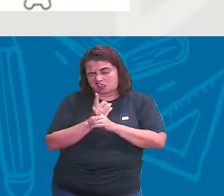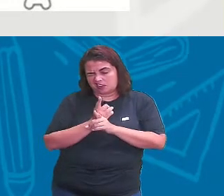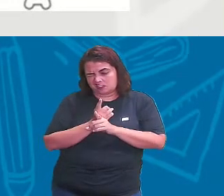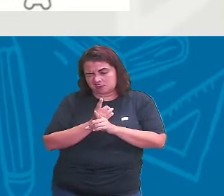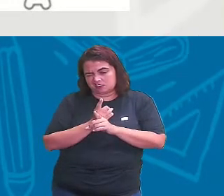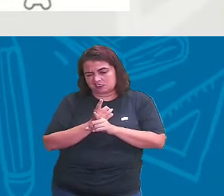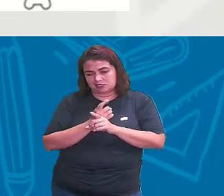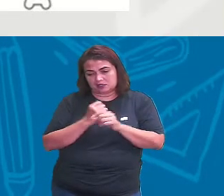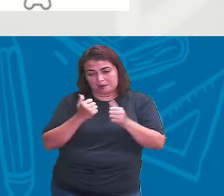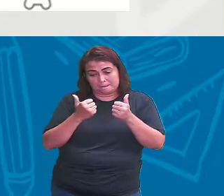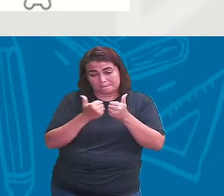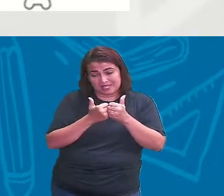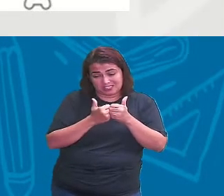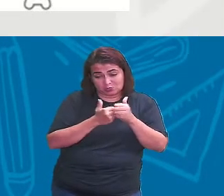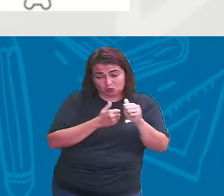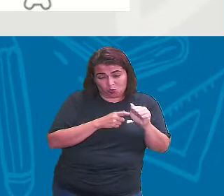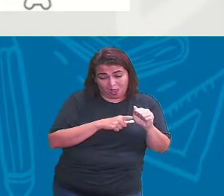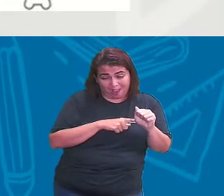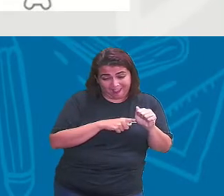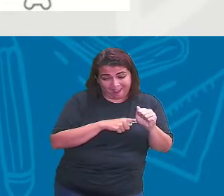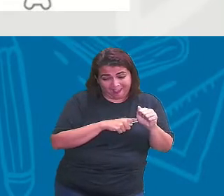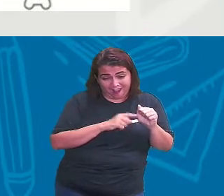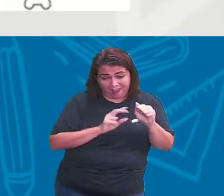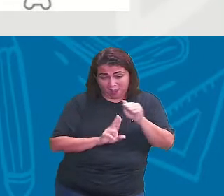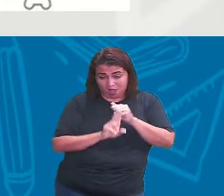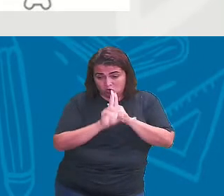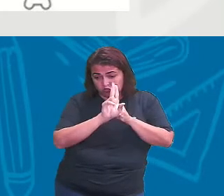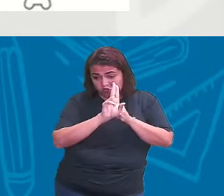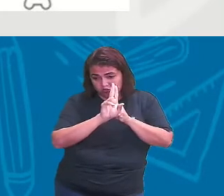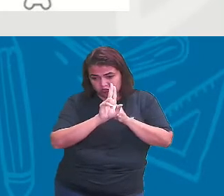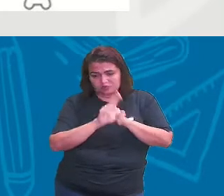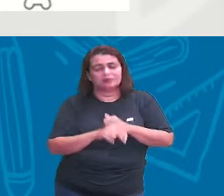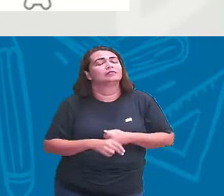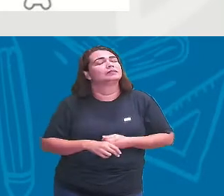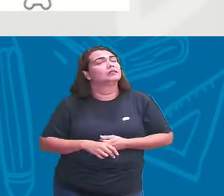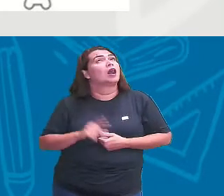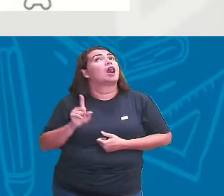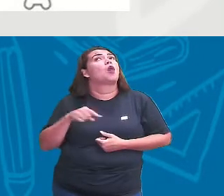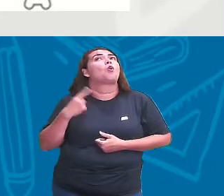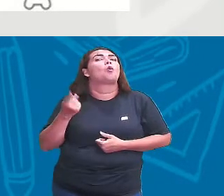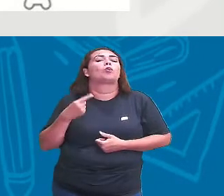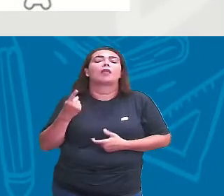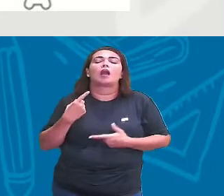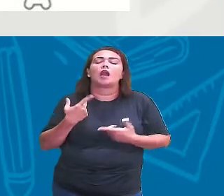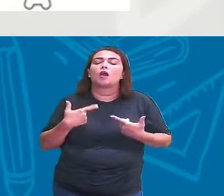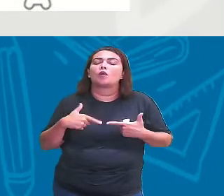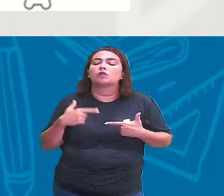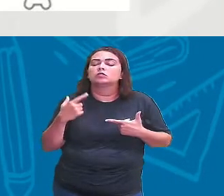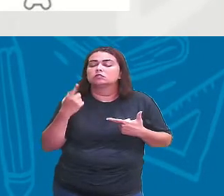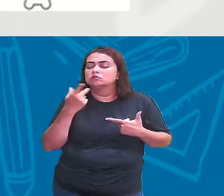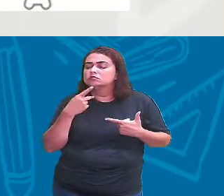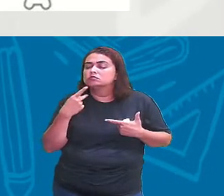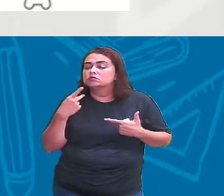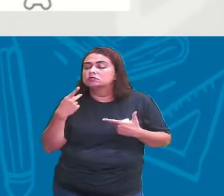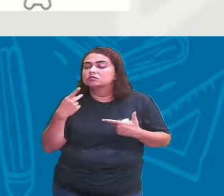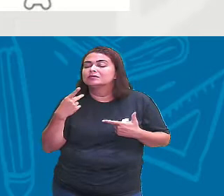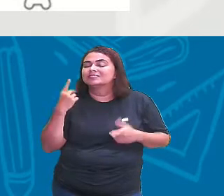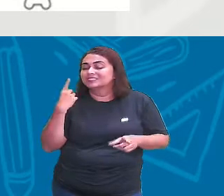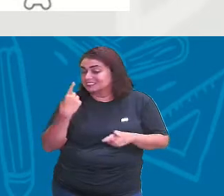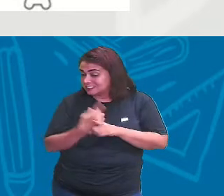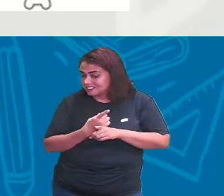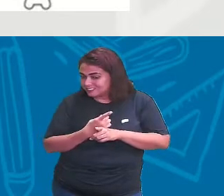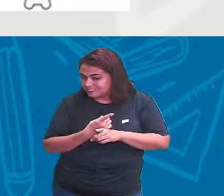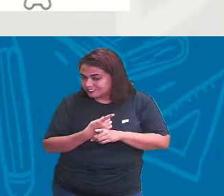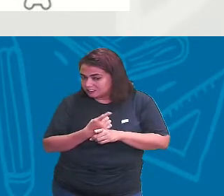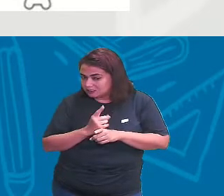tem outra. Vejam aí se vocês conseguem encontrar onde está a outra letra U. Observa direitinho onde está. Já achou?